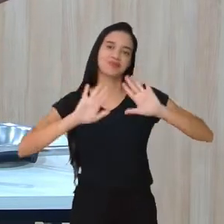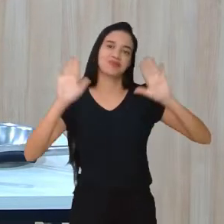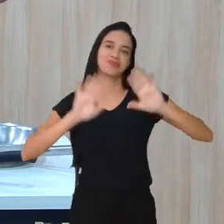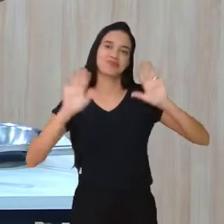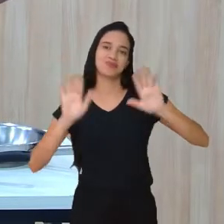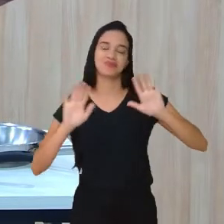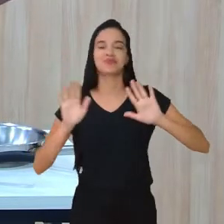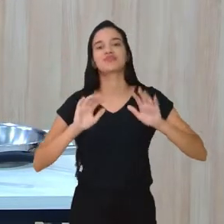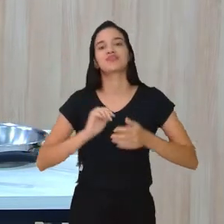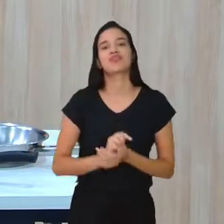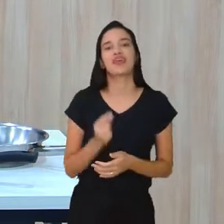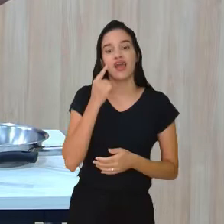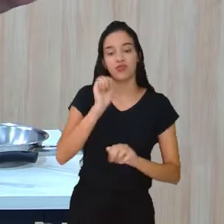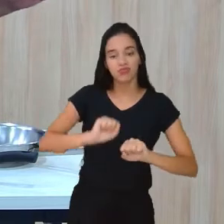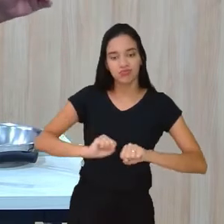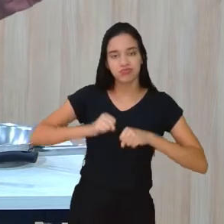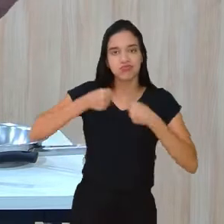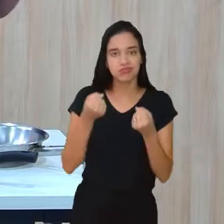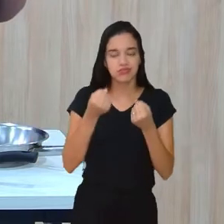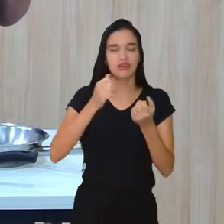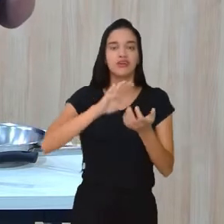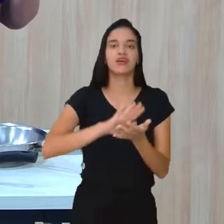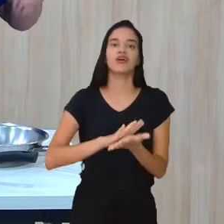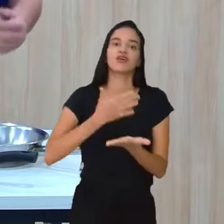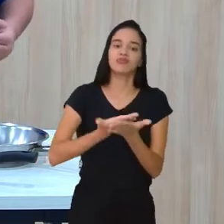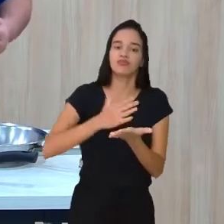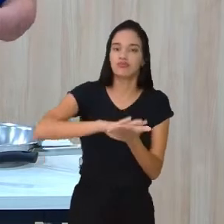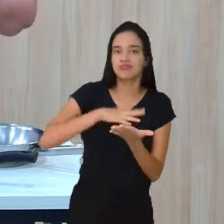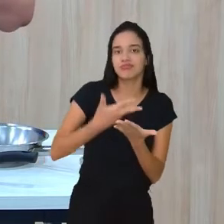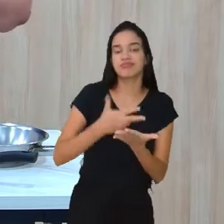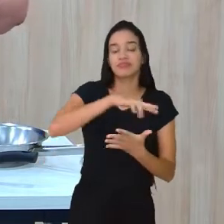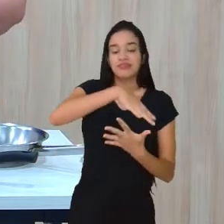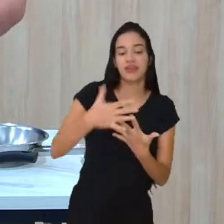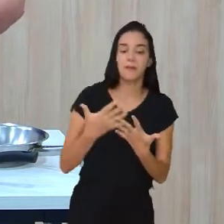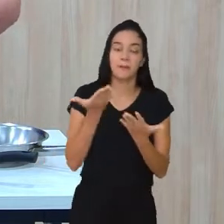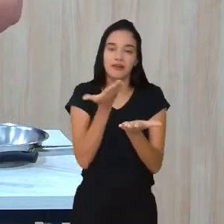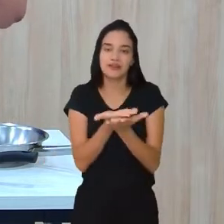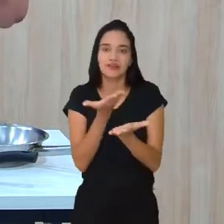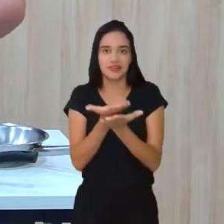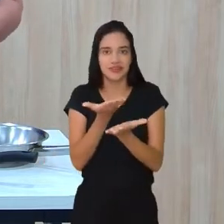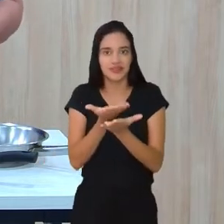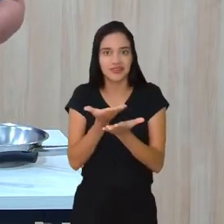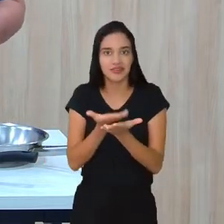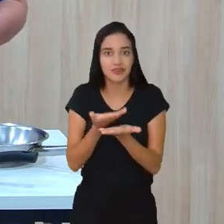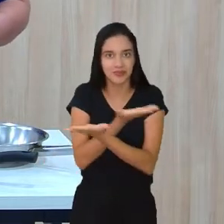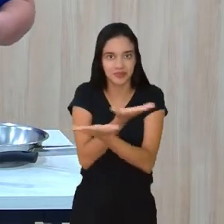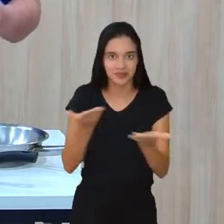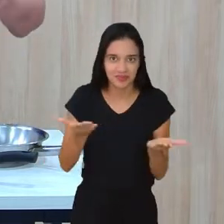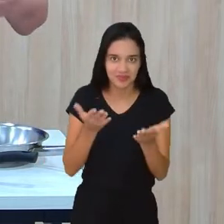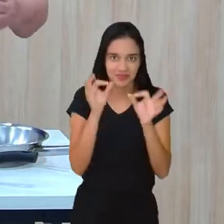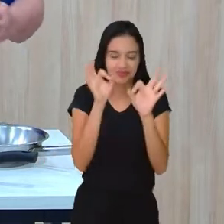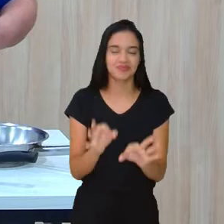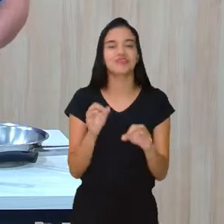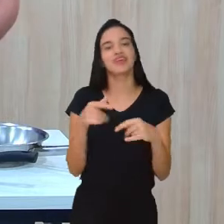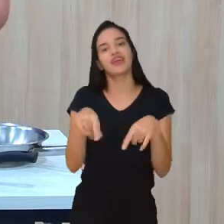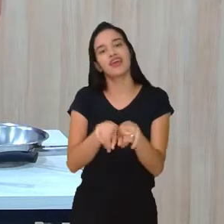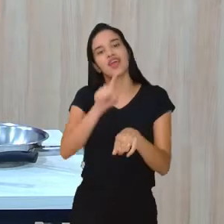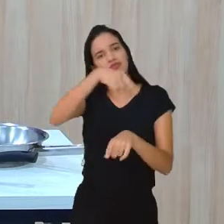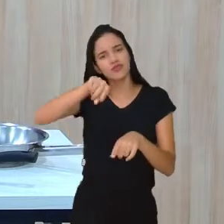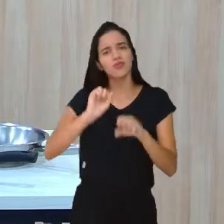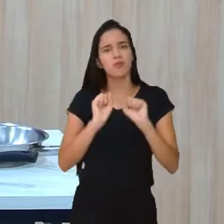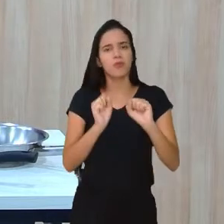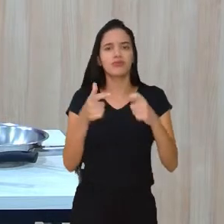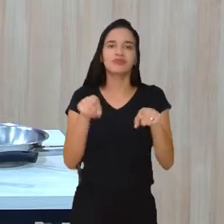aqui, pessoal, olha, se esforçando, dando o seu melhor para que essa aula chegue a todos vocês e que vocês possam